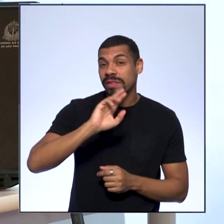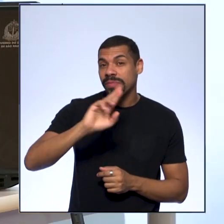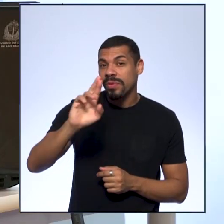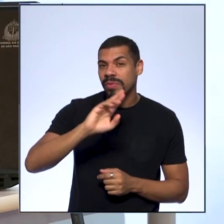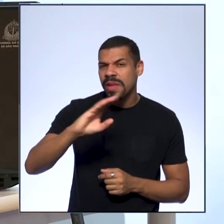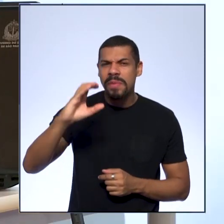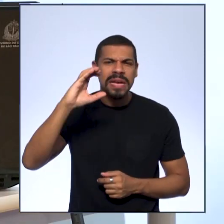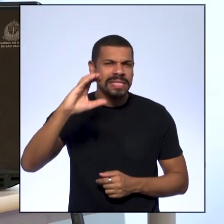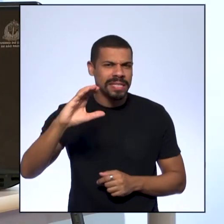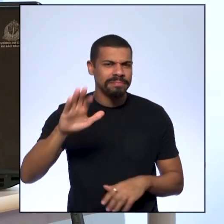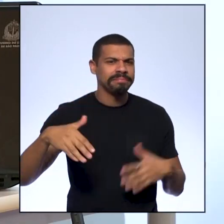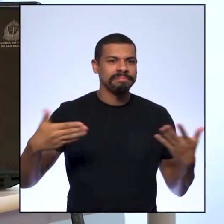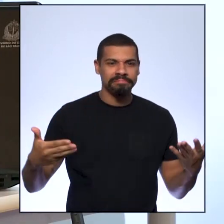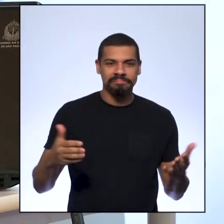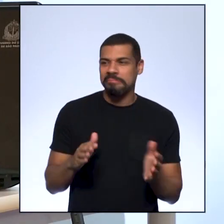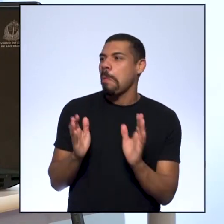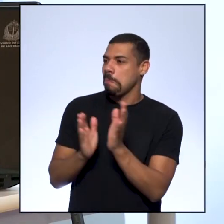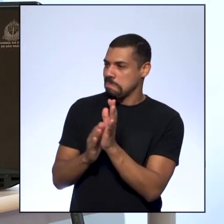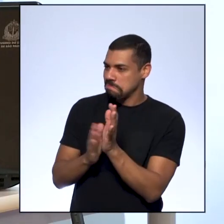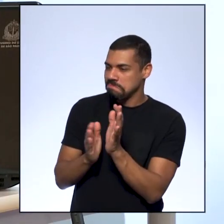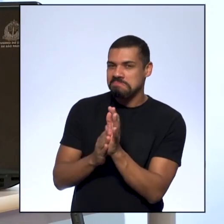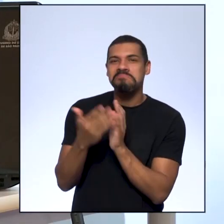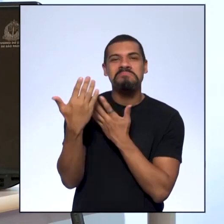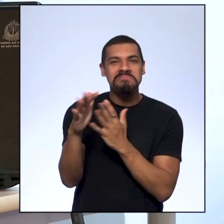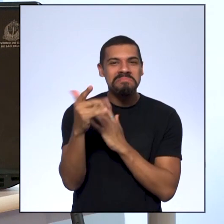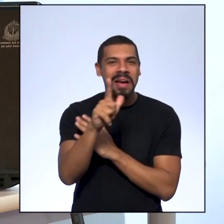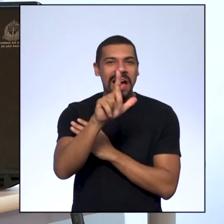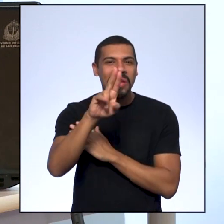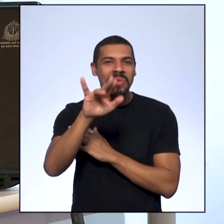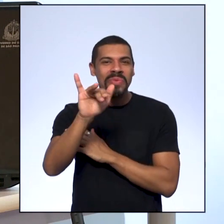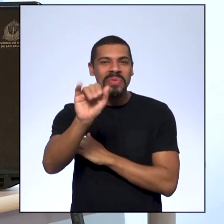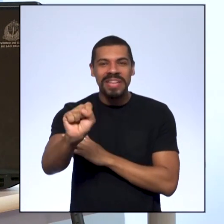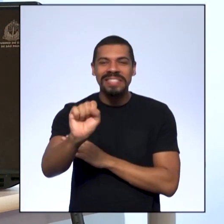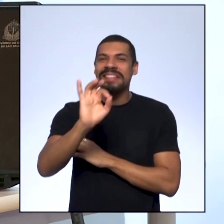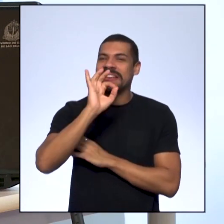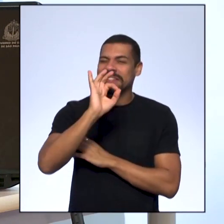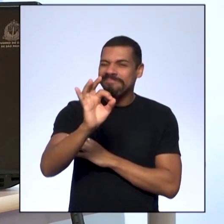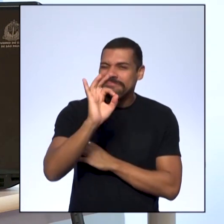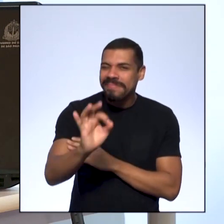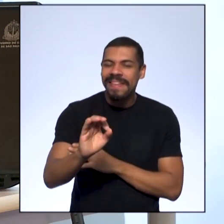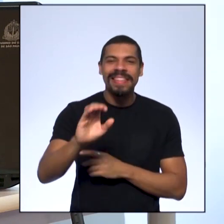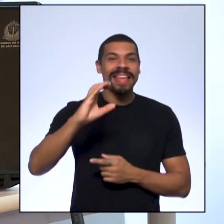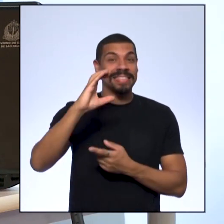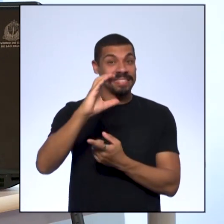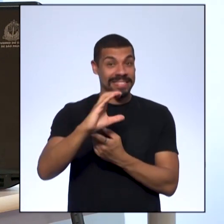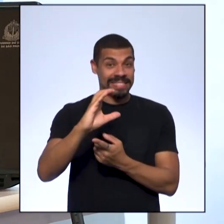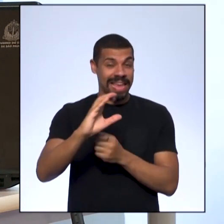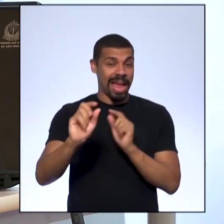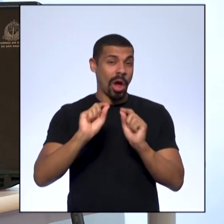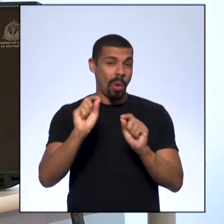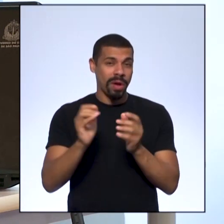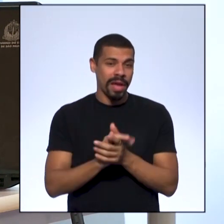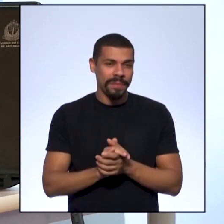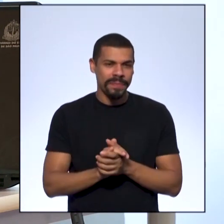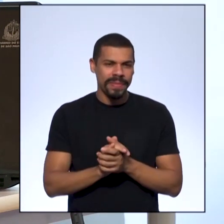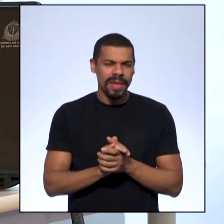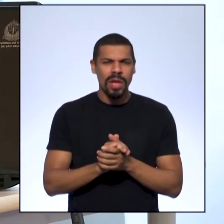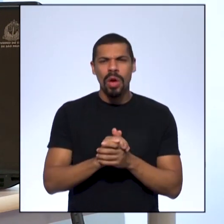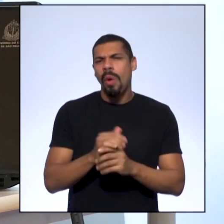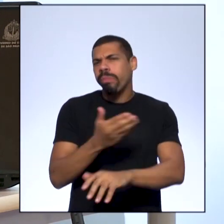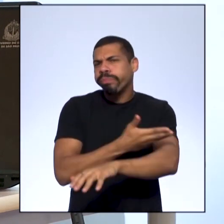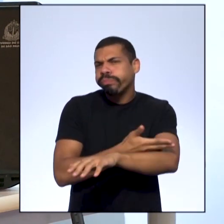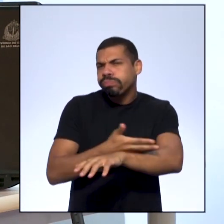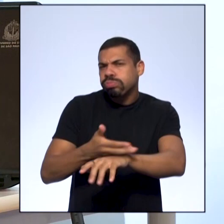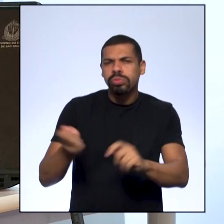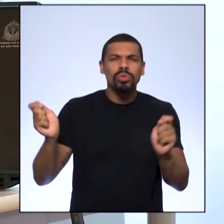para o Luiz Henrique, então, que é a alternativa C, né? Então, a gente sabe que o hieróglifo é o mais clássico, vamos dizer assim,